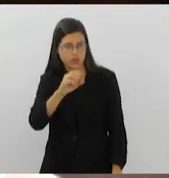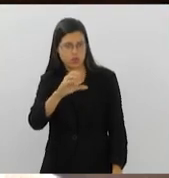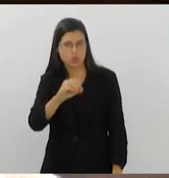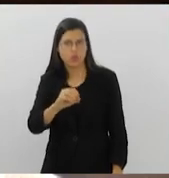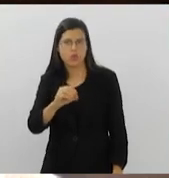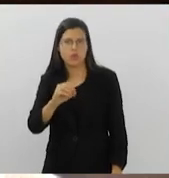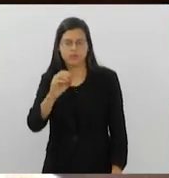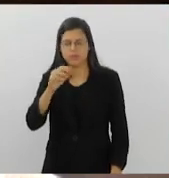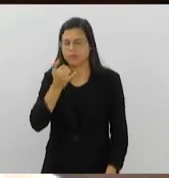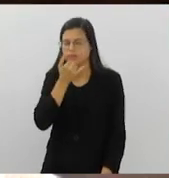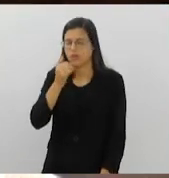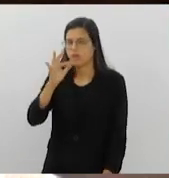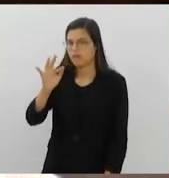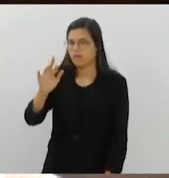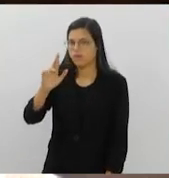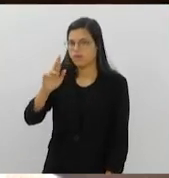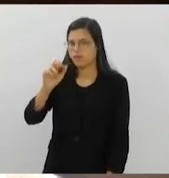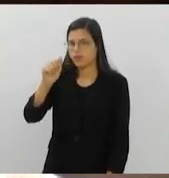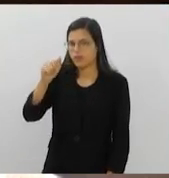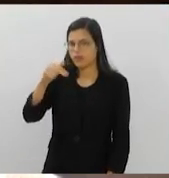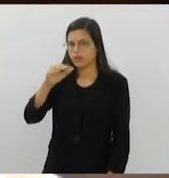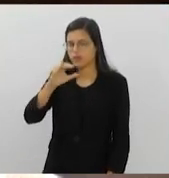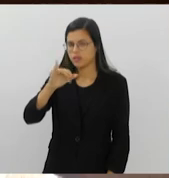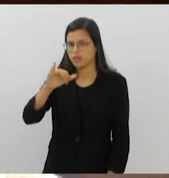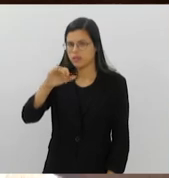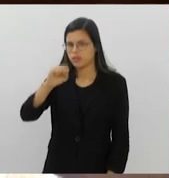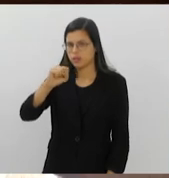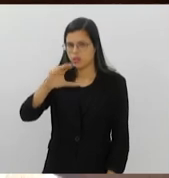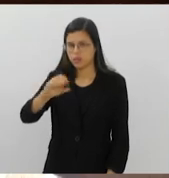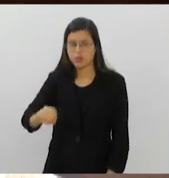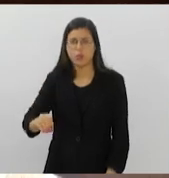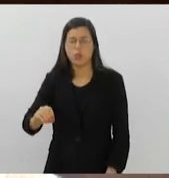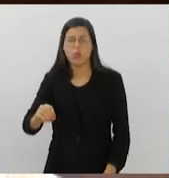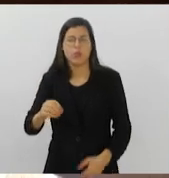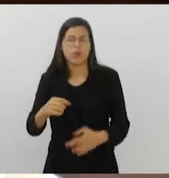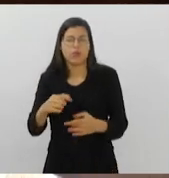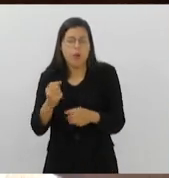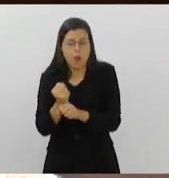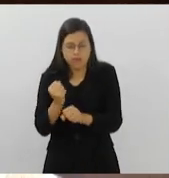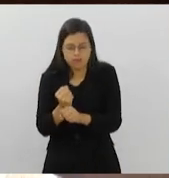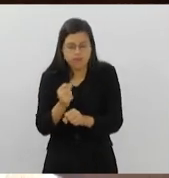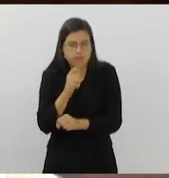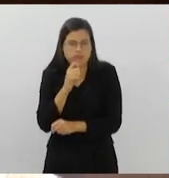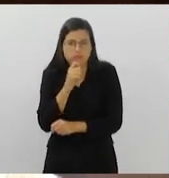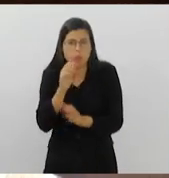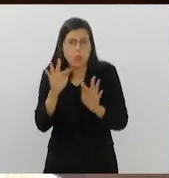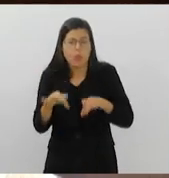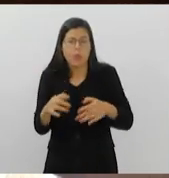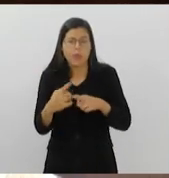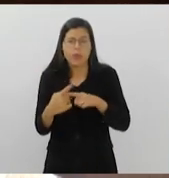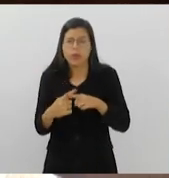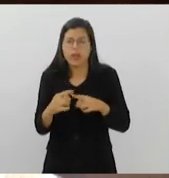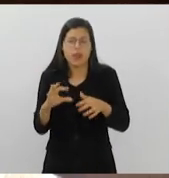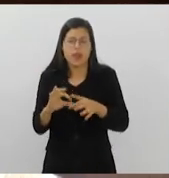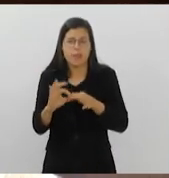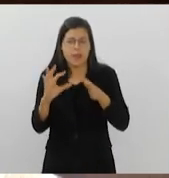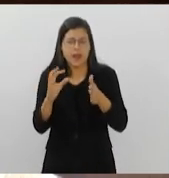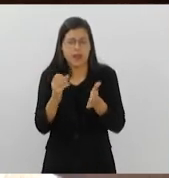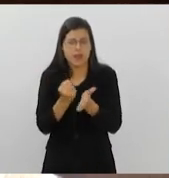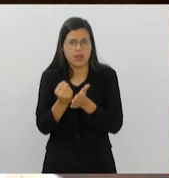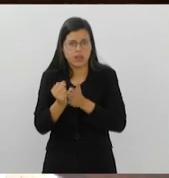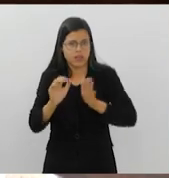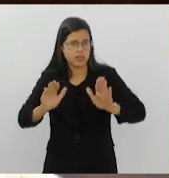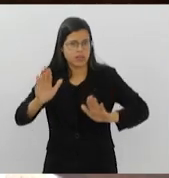as estradas não estão concluídas porque não foi liberadas licitações. A